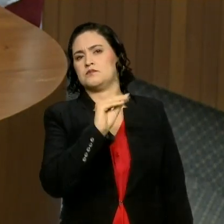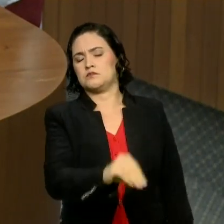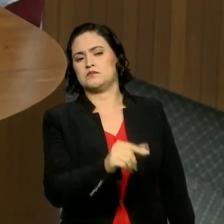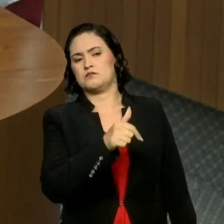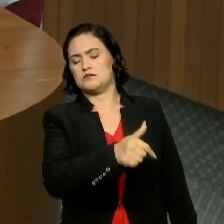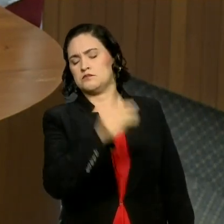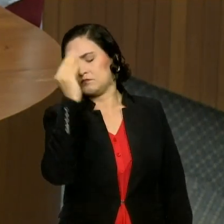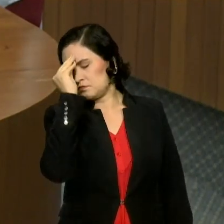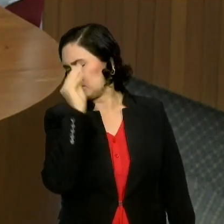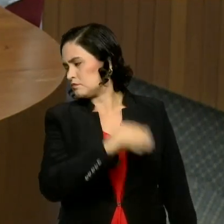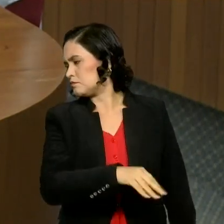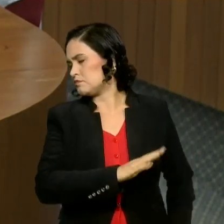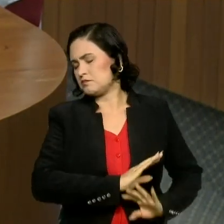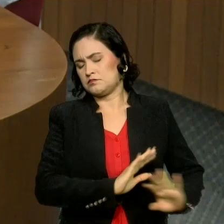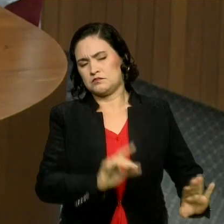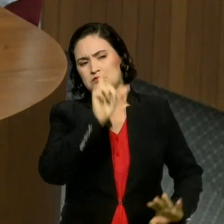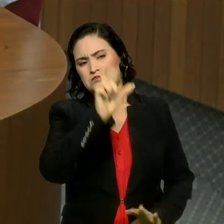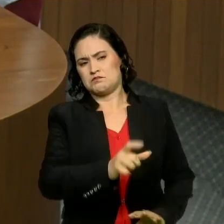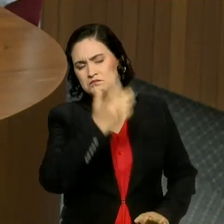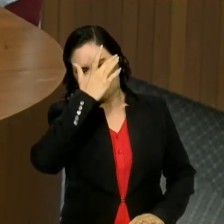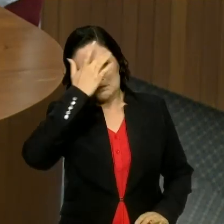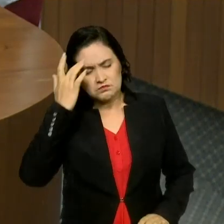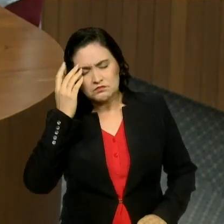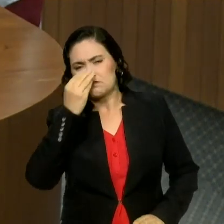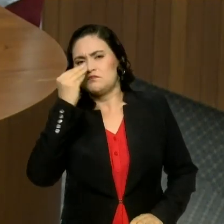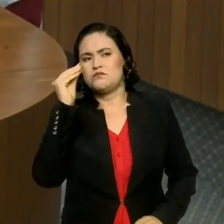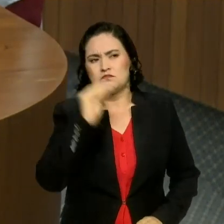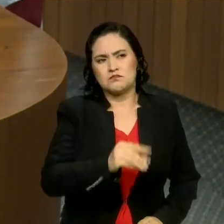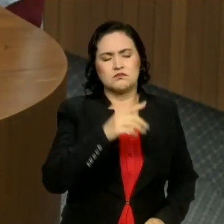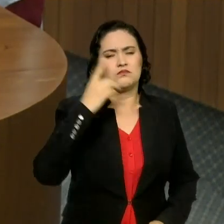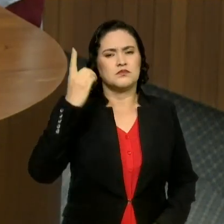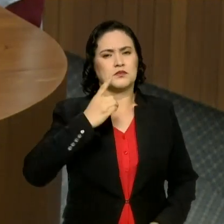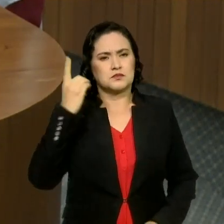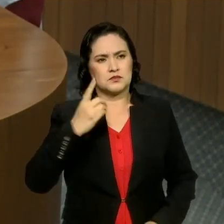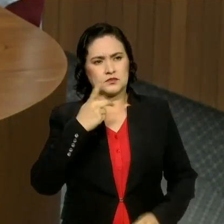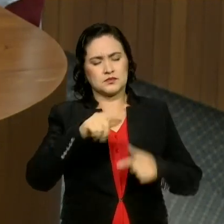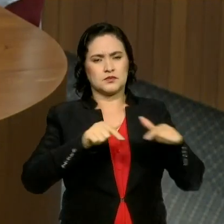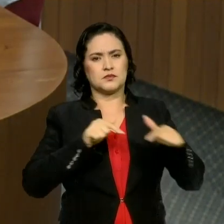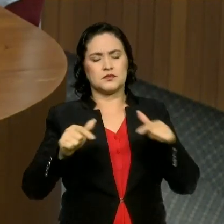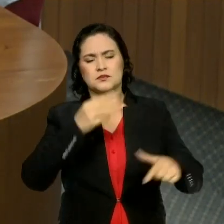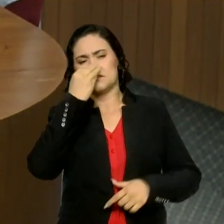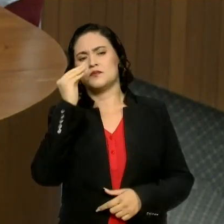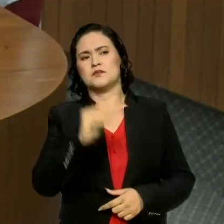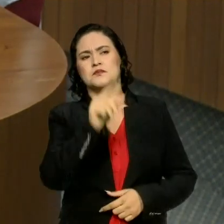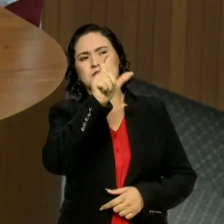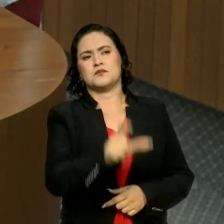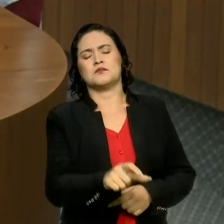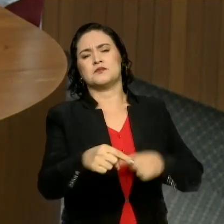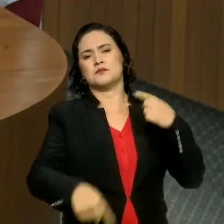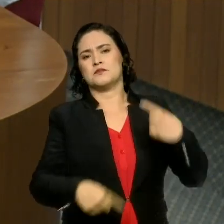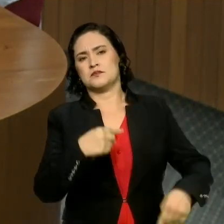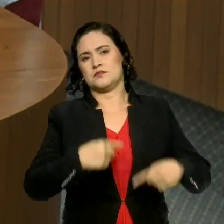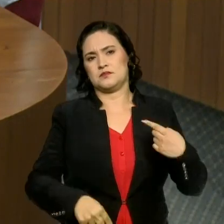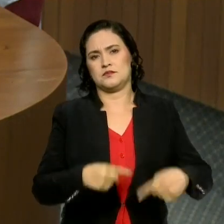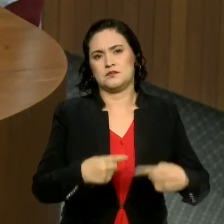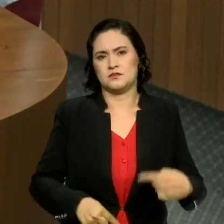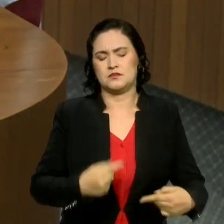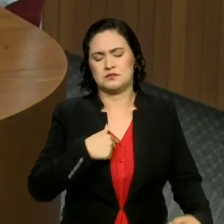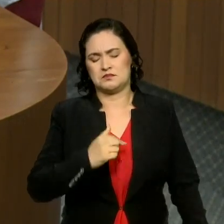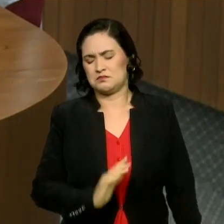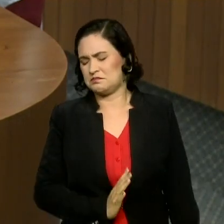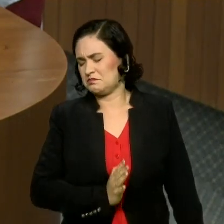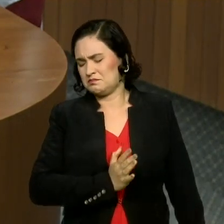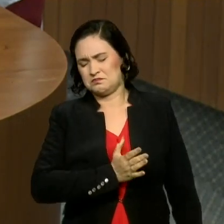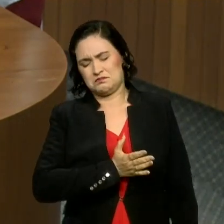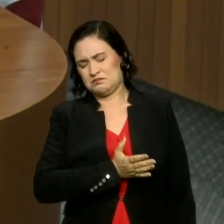Desprezo. Desprezo enquanto pessoa, desprezo enquanto parlamentar, desprezo enquanto político. Vossa Excelência me enoja.